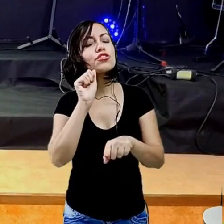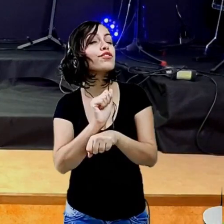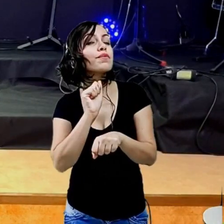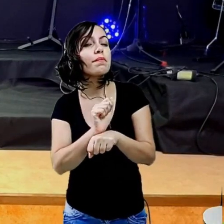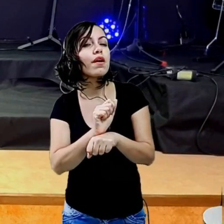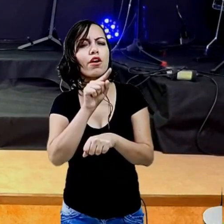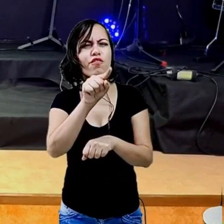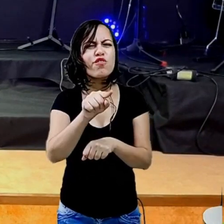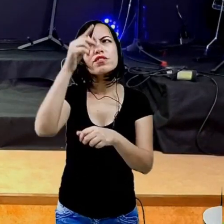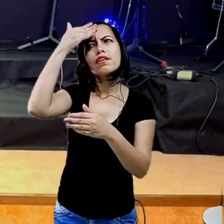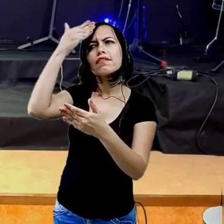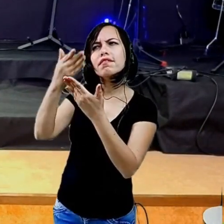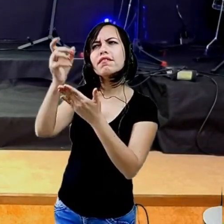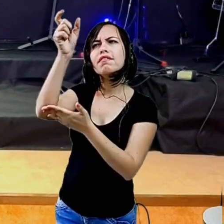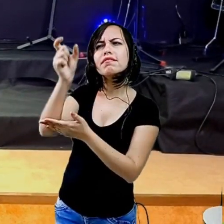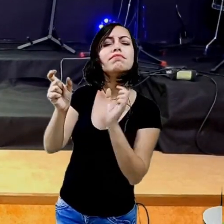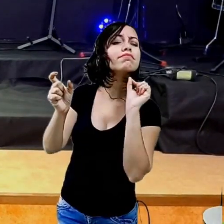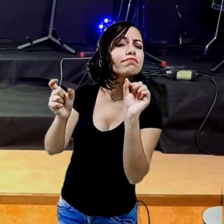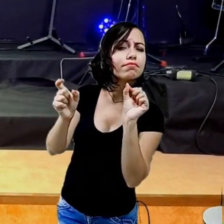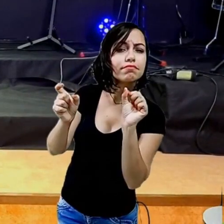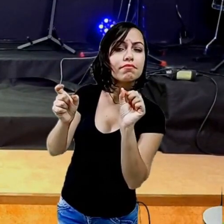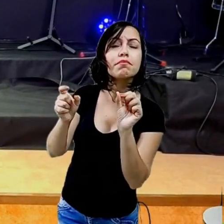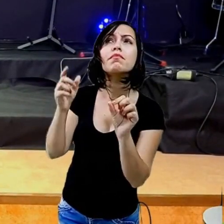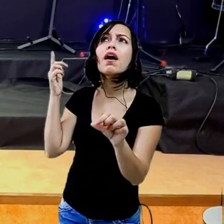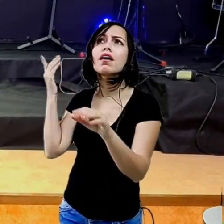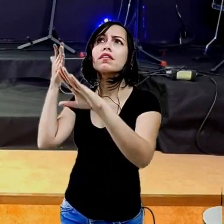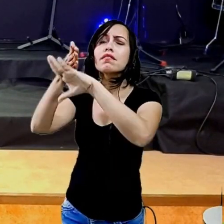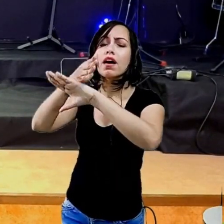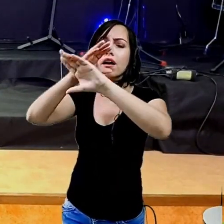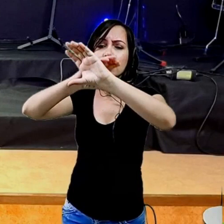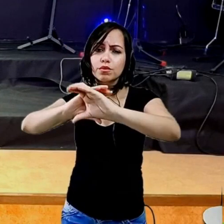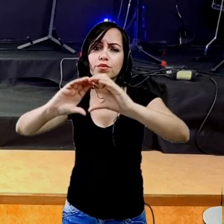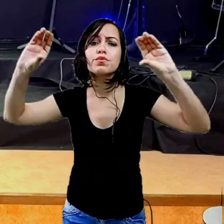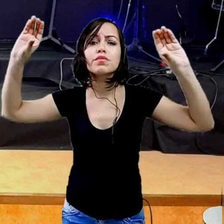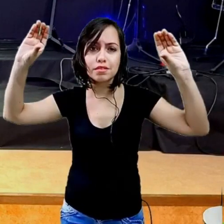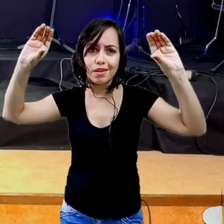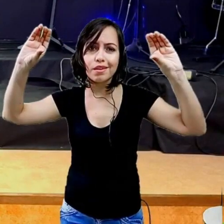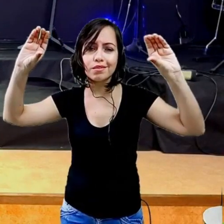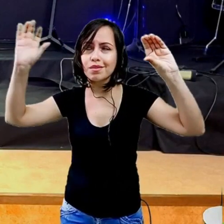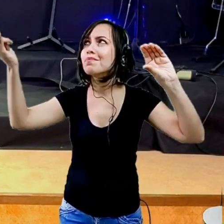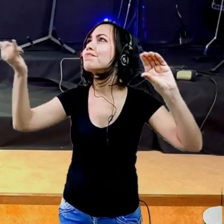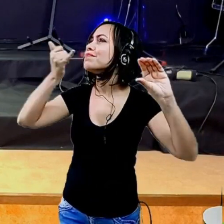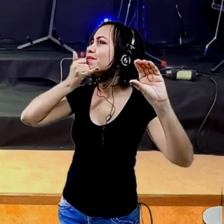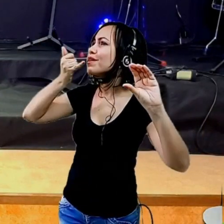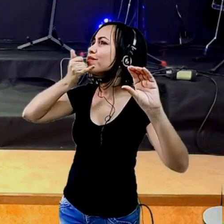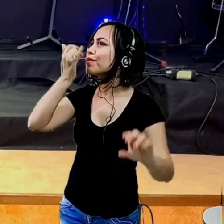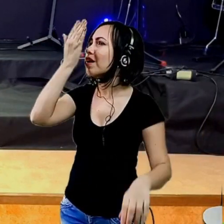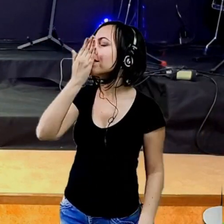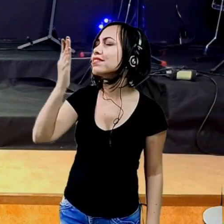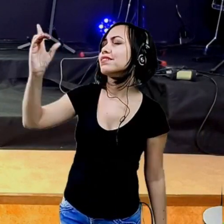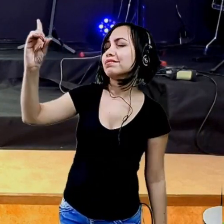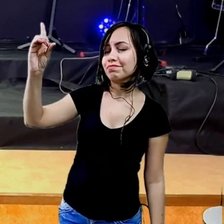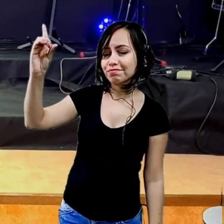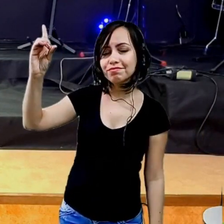tem crido para chegar na eternidade, para chegar justificado diante de